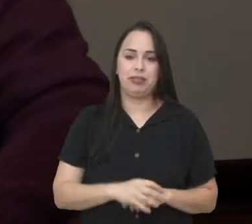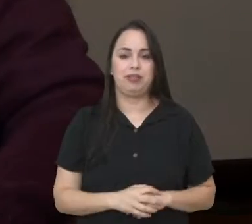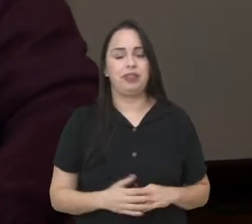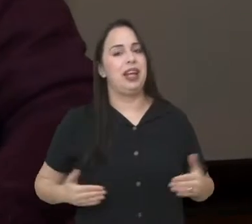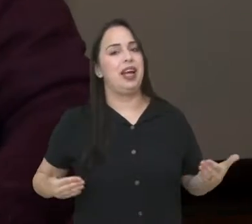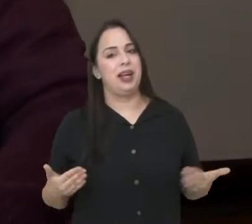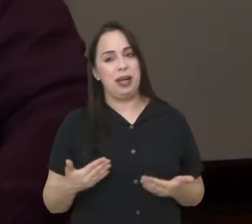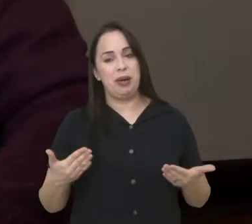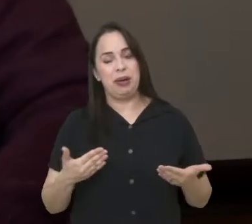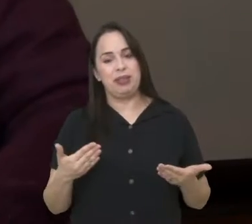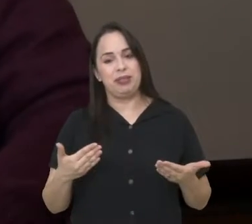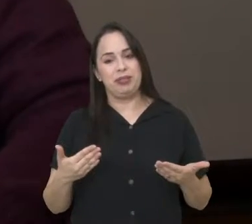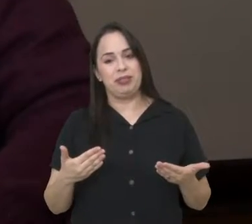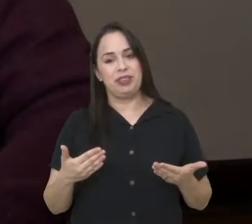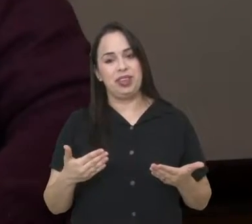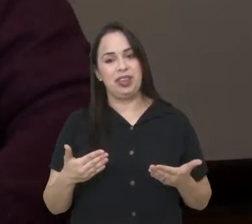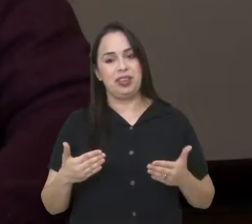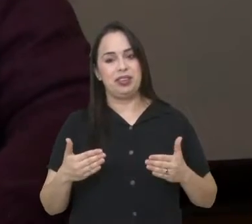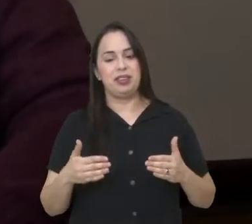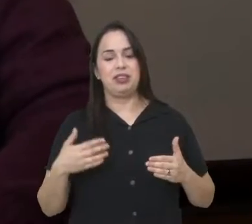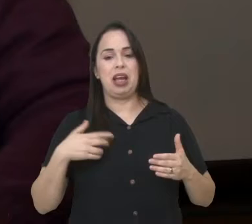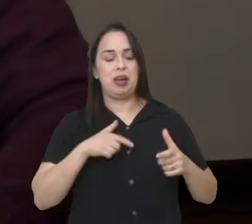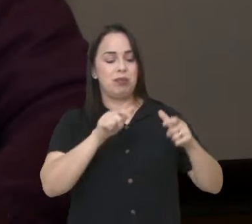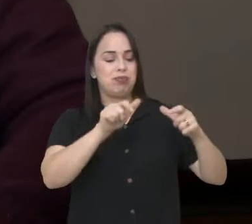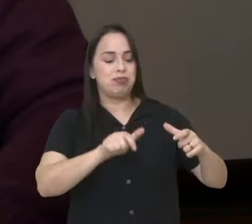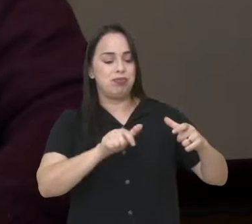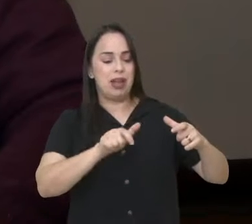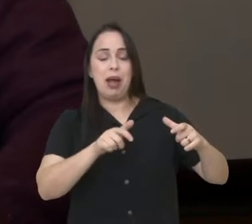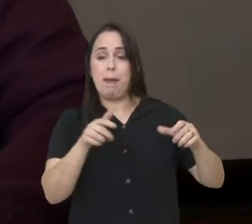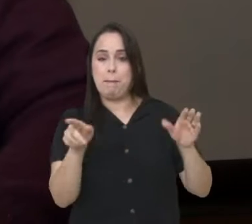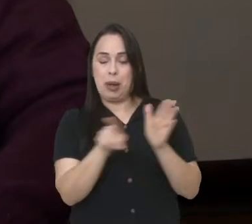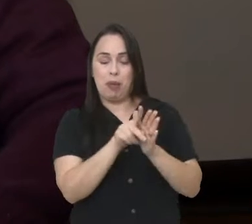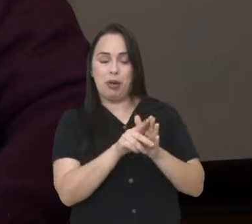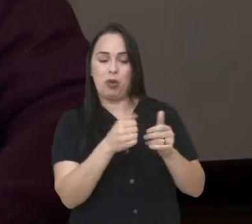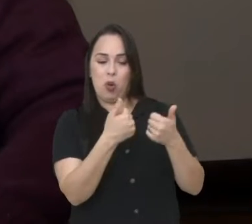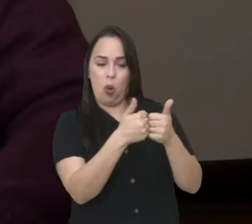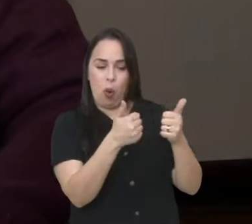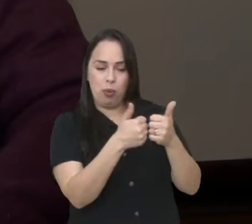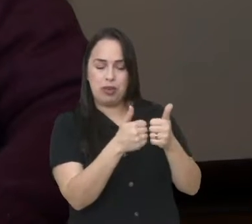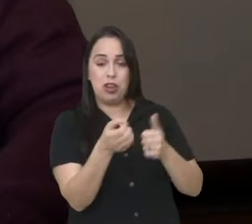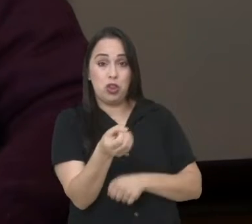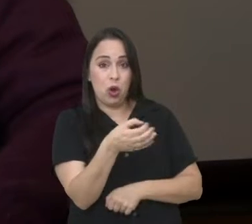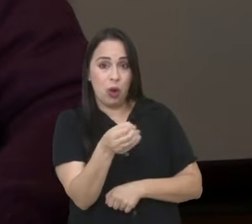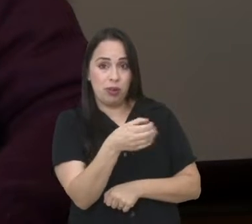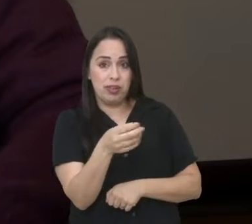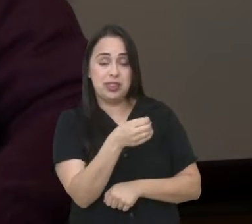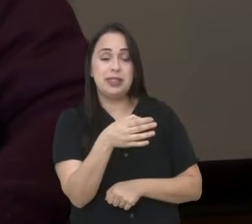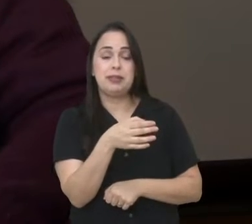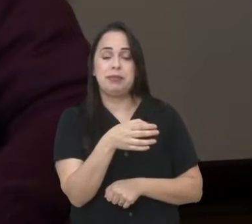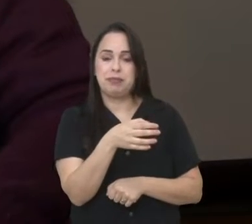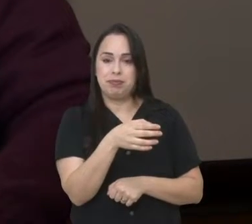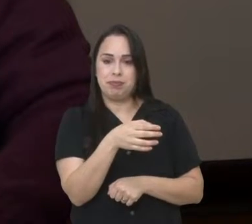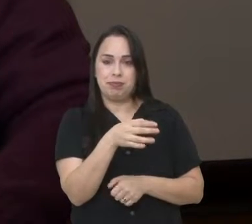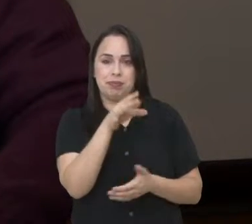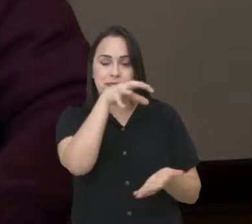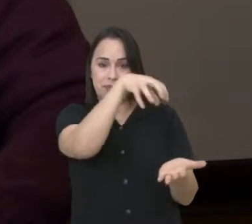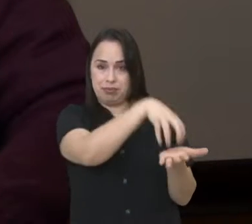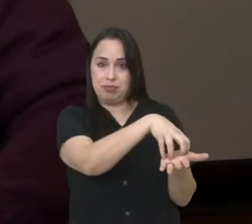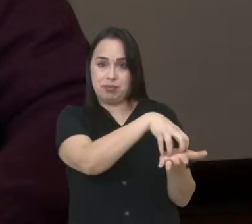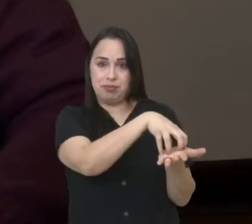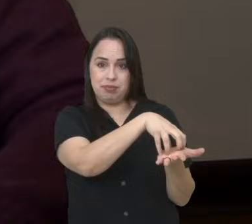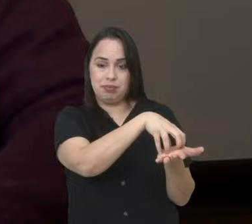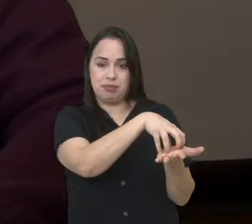vai ter a estação dessa nova linha, que tá para sair aí não sei